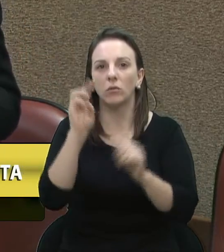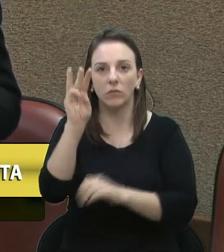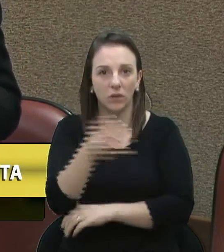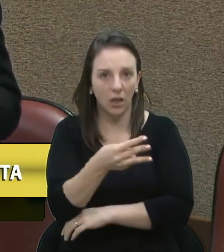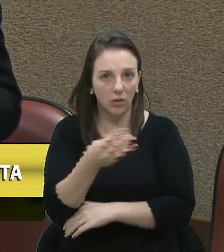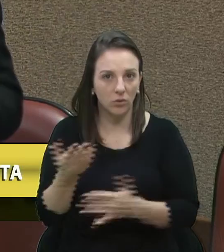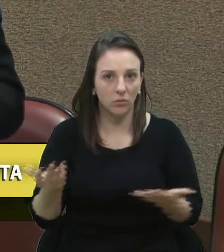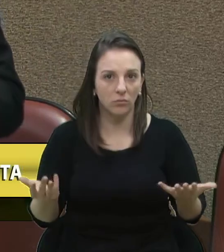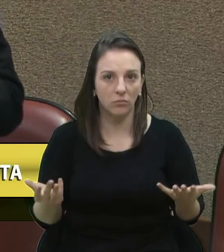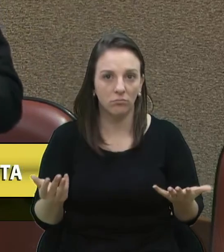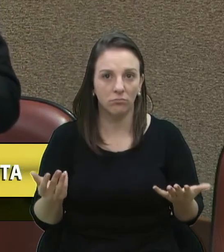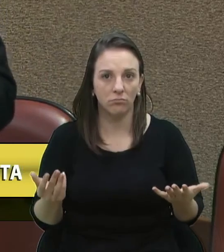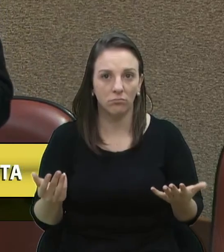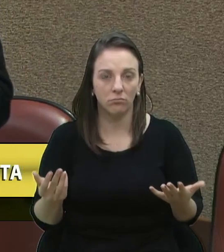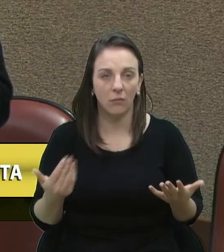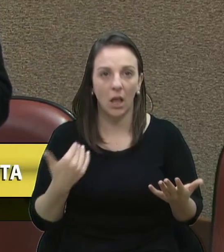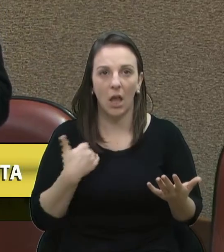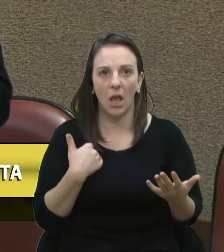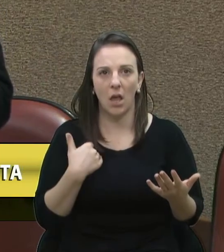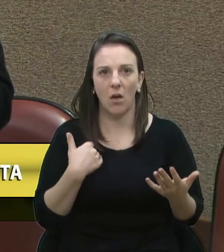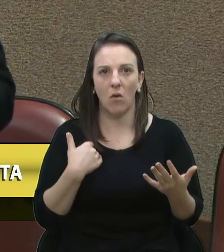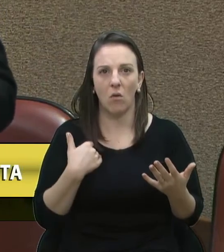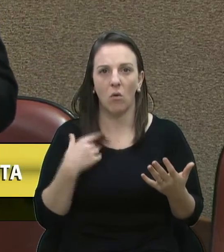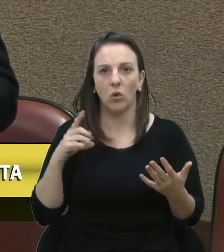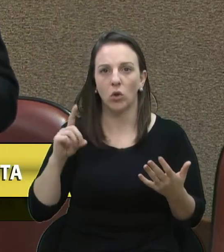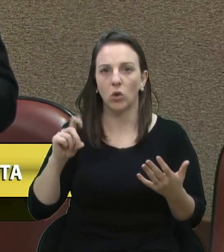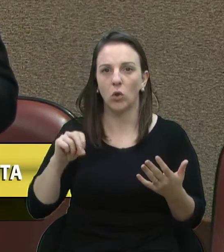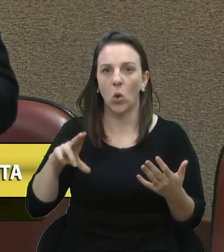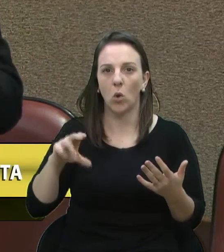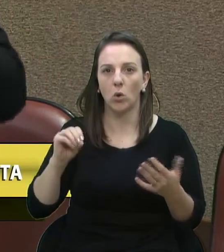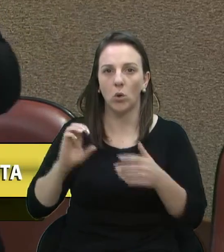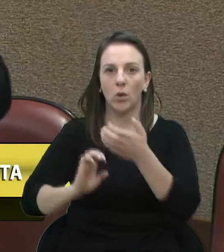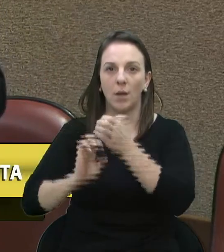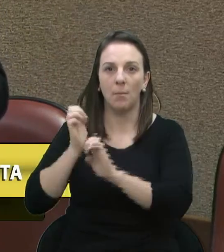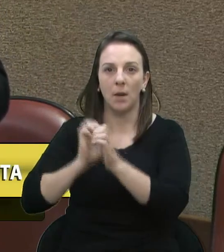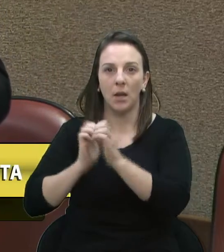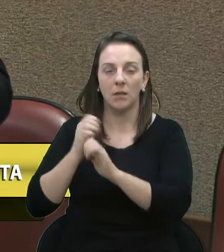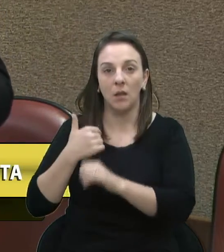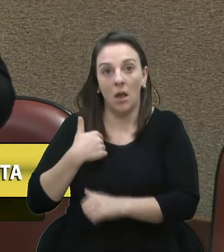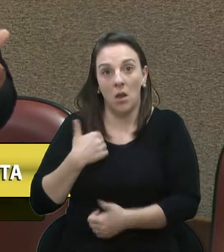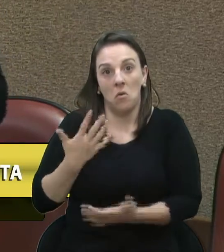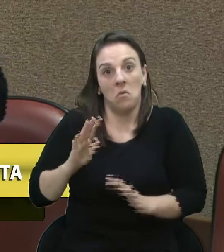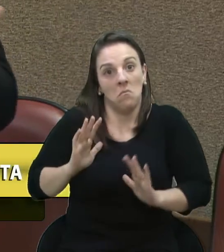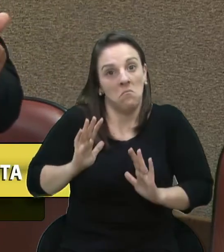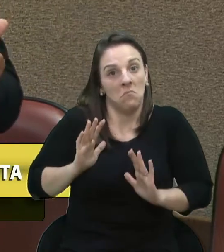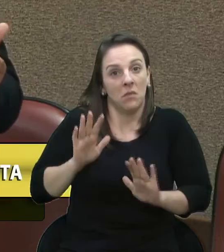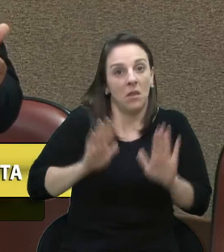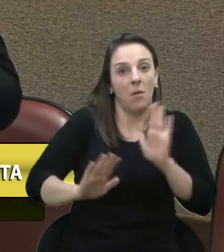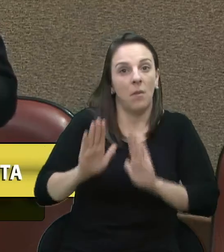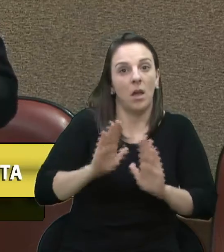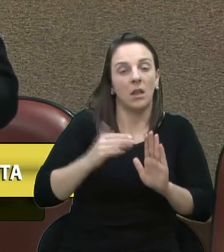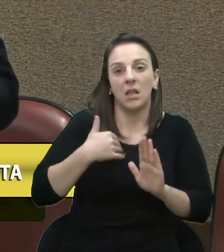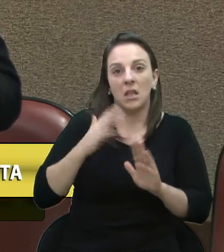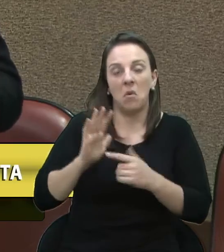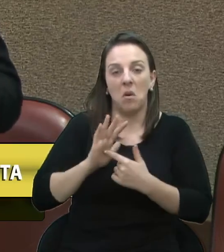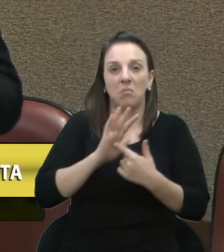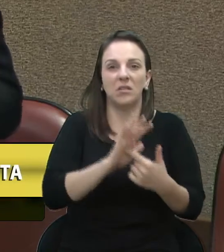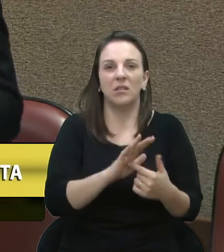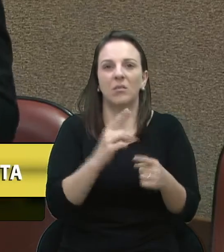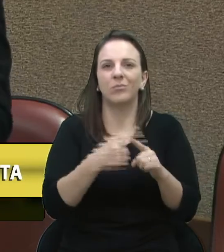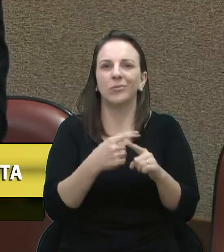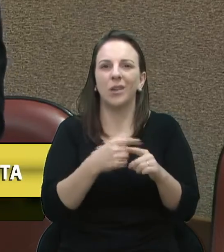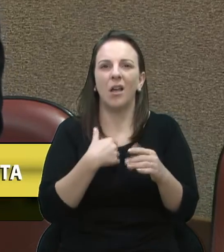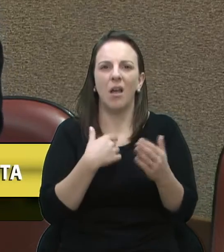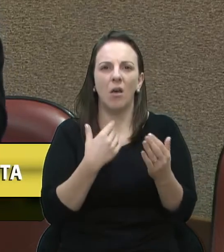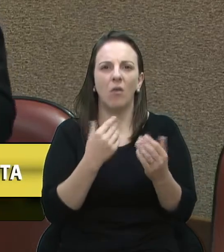assim, eu como empreendedor digo o seguinte, eu no lugar de uma empresa talvez não teria me apresentado, por quê? Porque eu fiz os pró